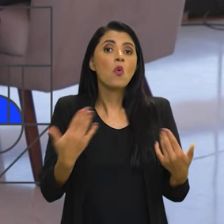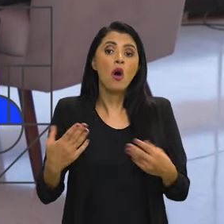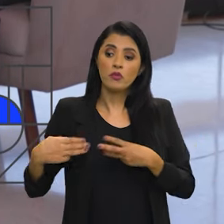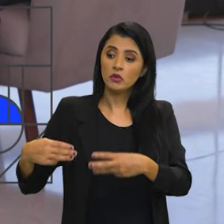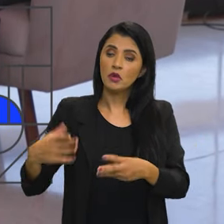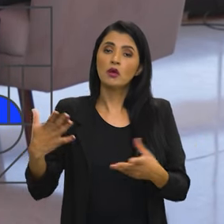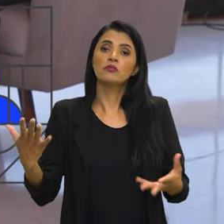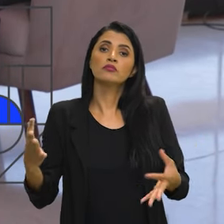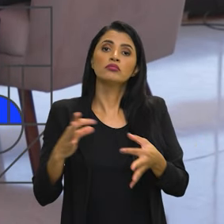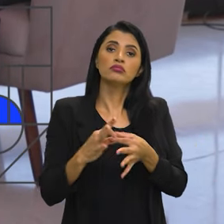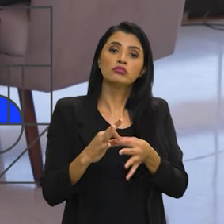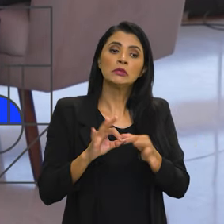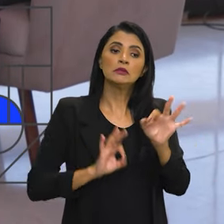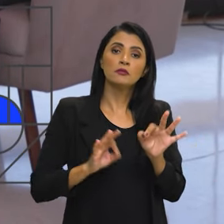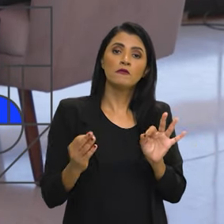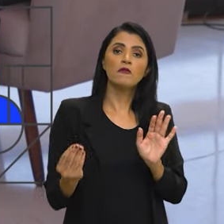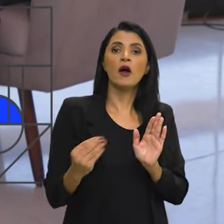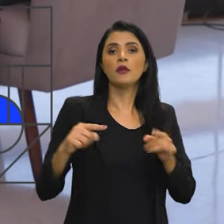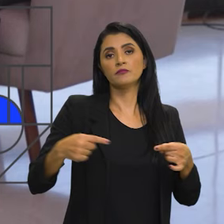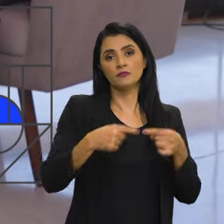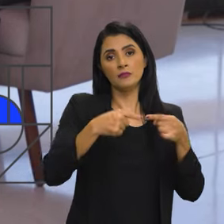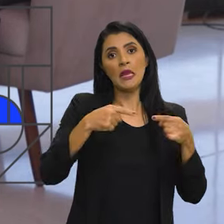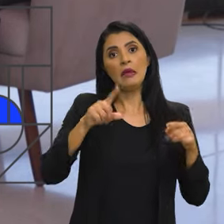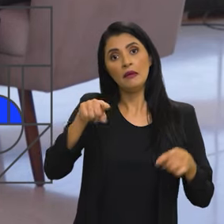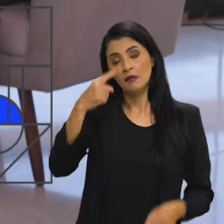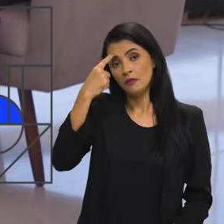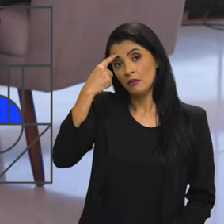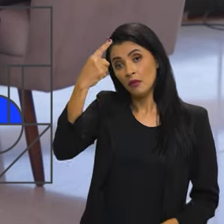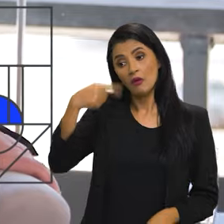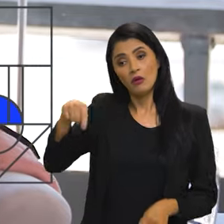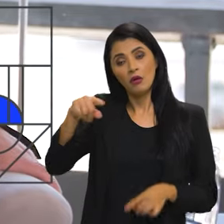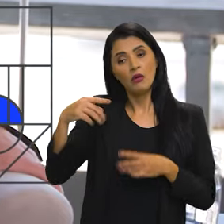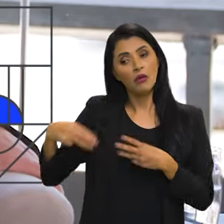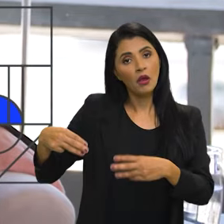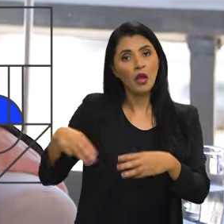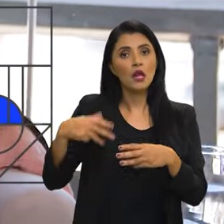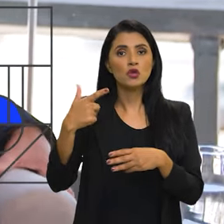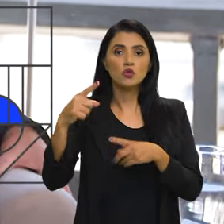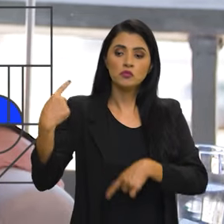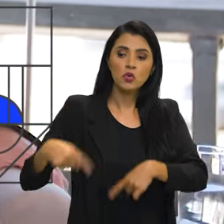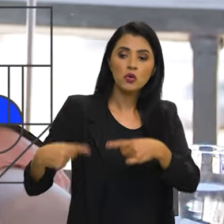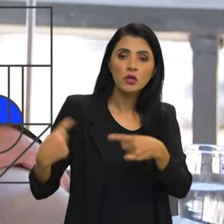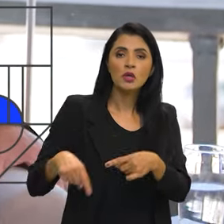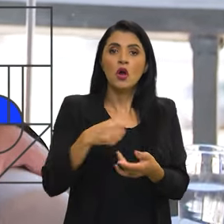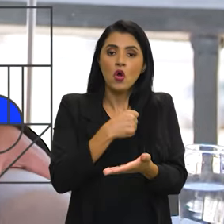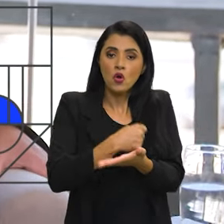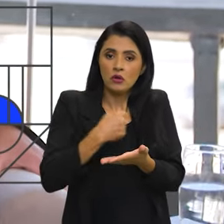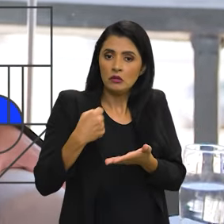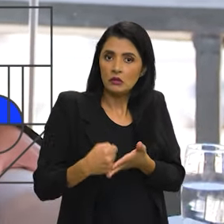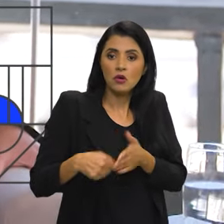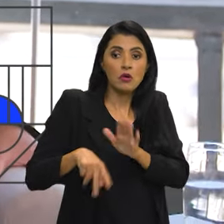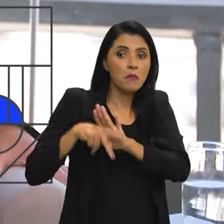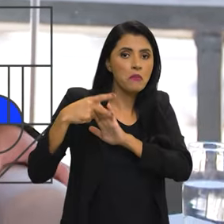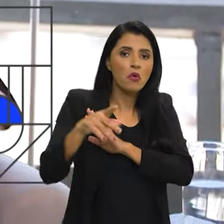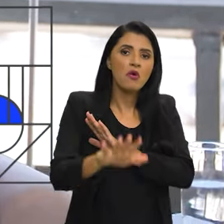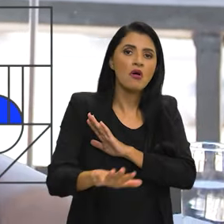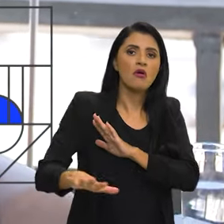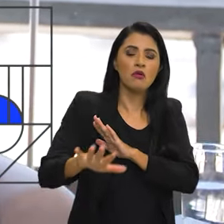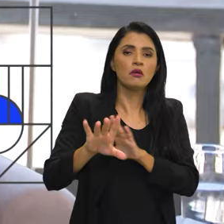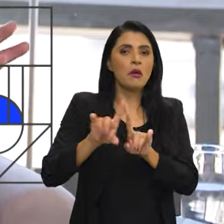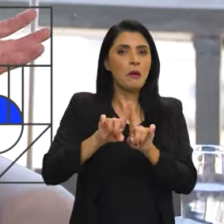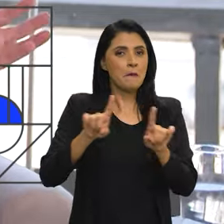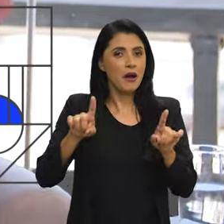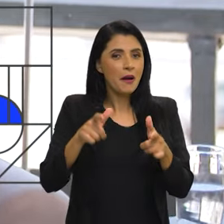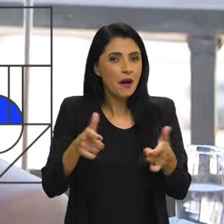ministérios vão fazer parte desse arranjo e a ideia é os ministérios fisquem com as suas políticas finalísticas, com as suas contratações que são muito específicas,